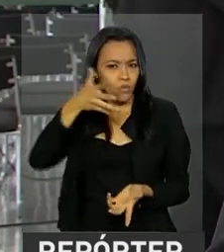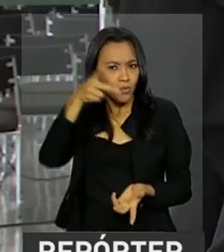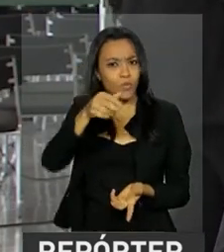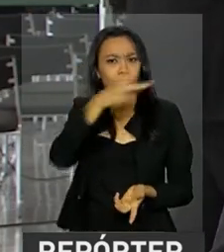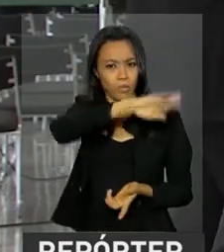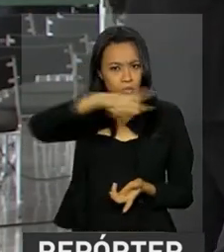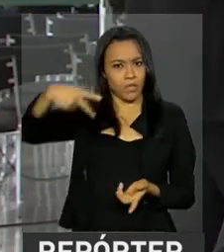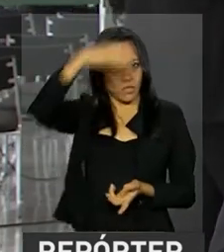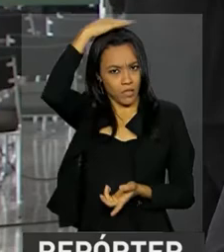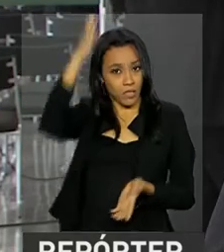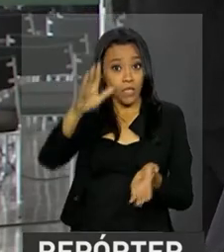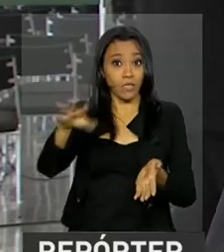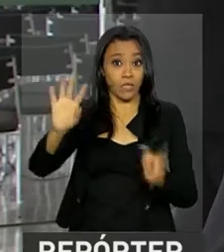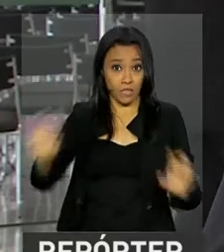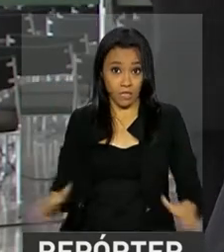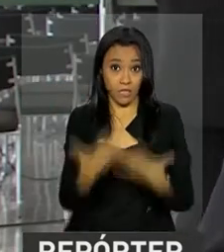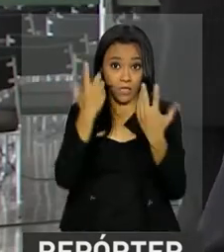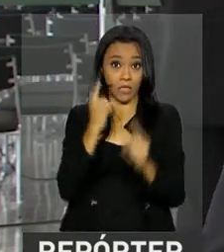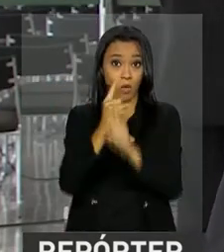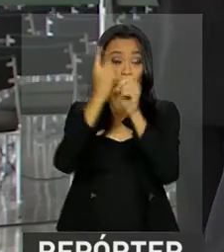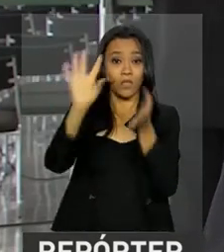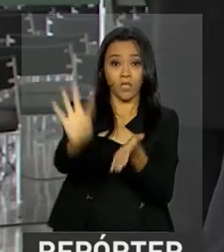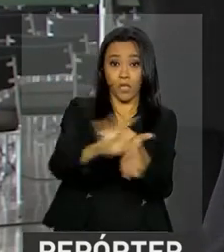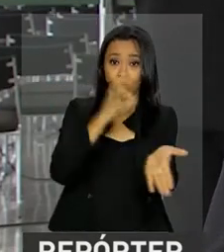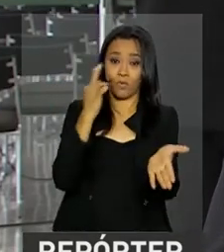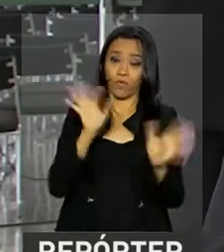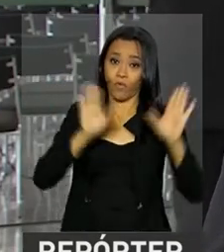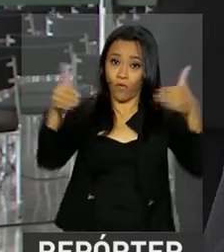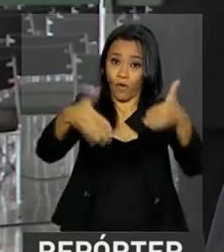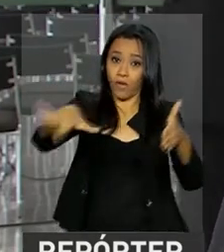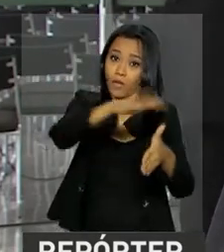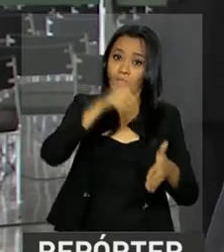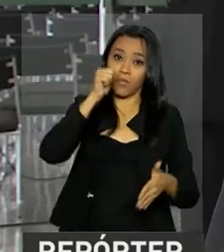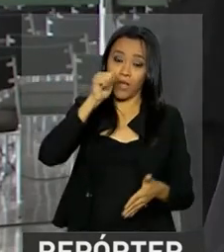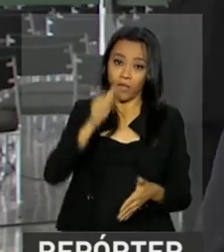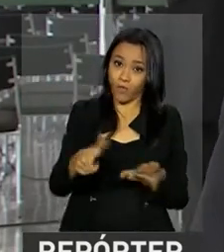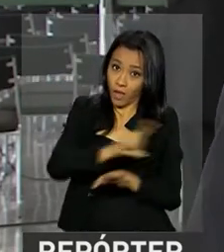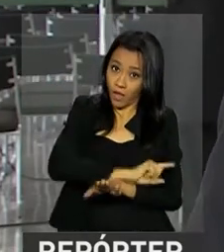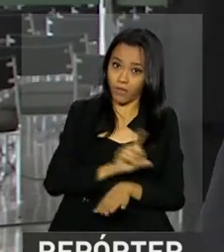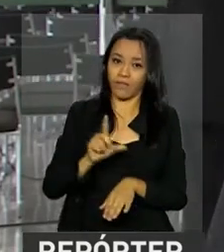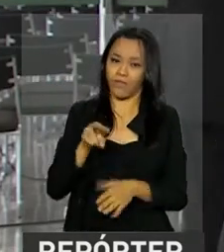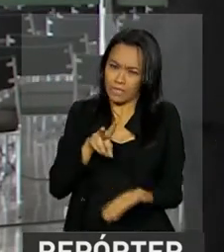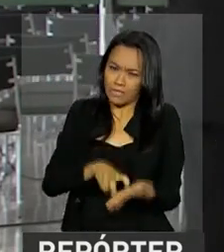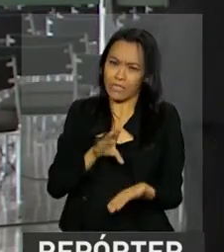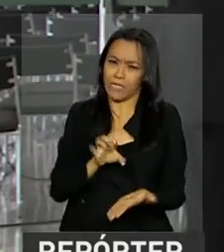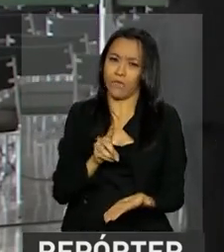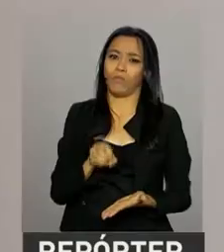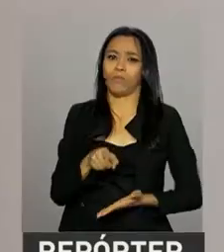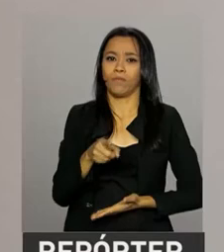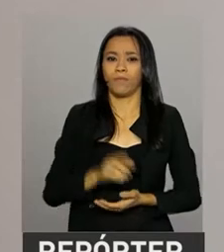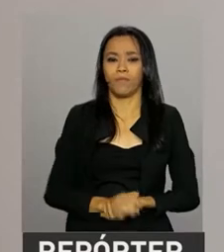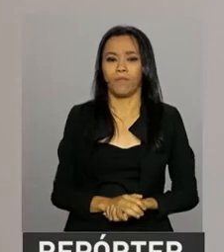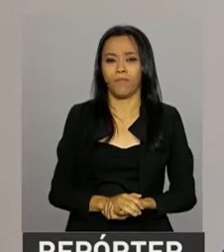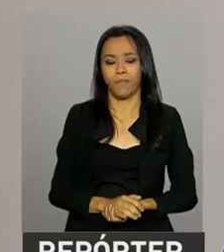de assinatura de atos em relação às mulheres mais cedo aqui no palácio do planalto vamos ouvir